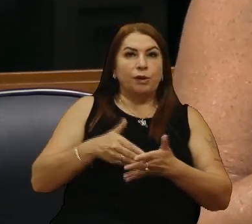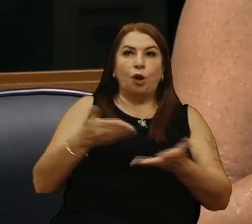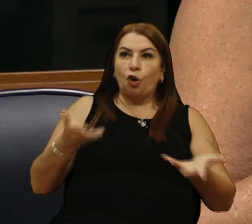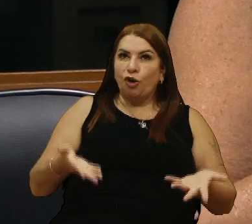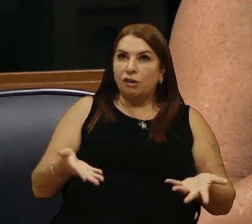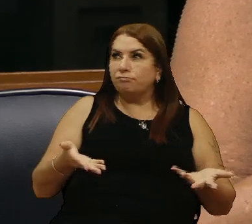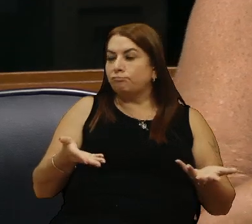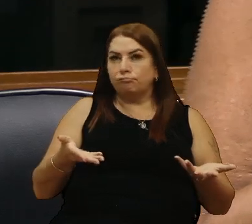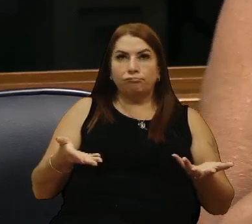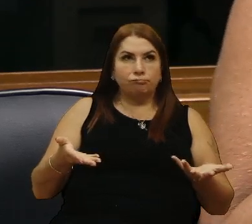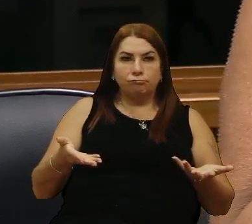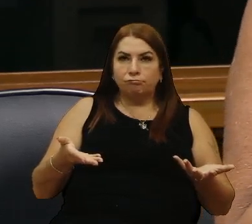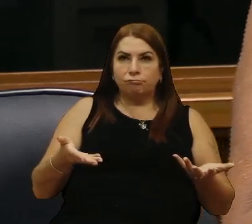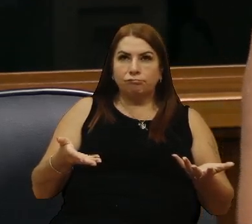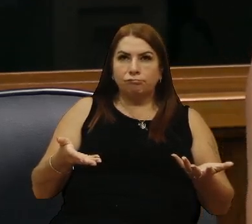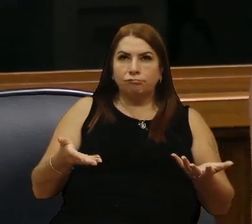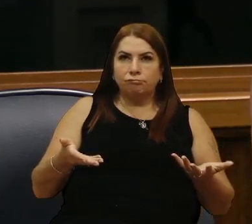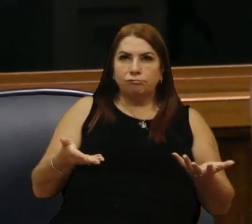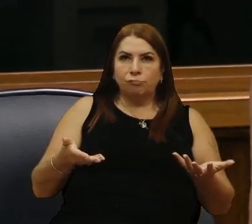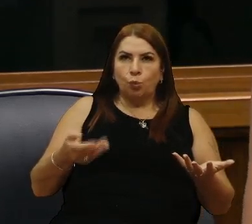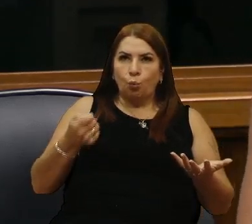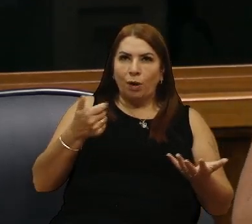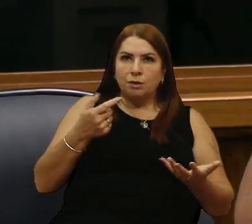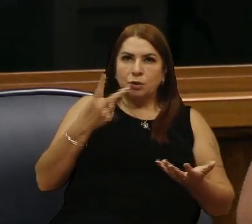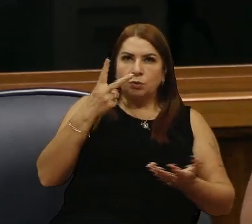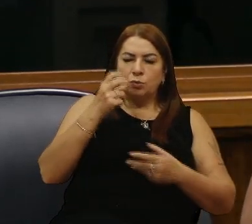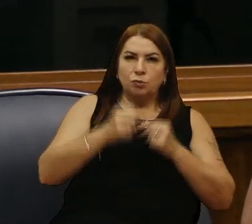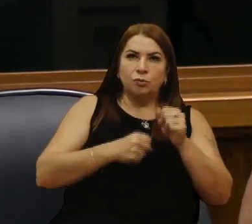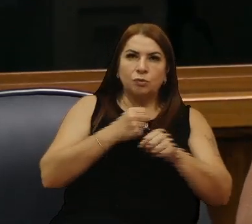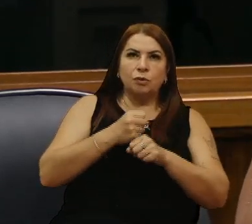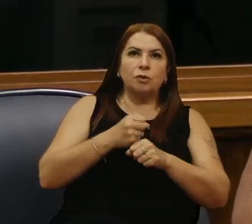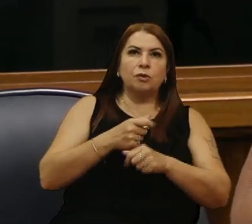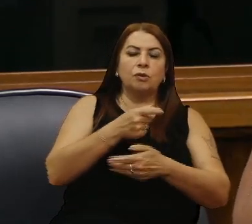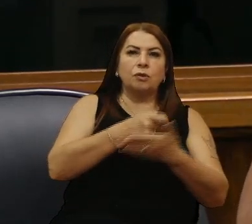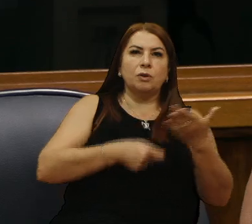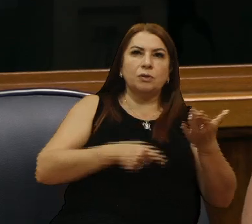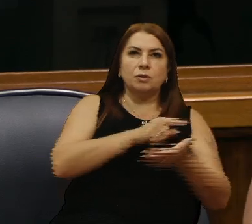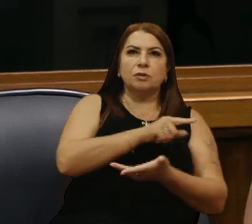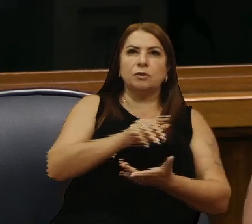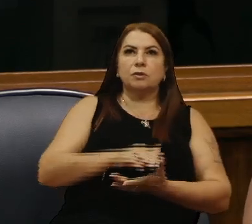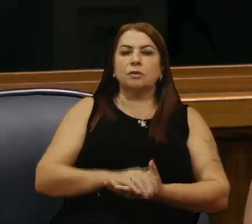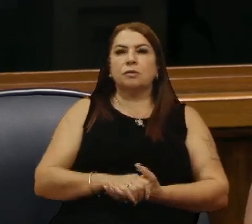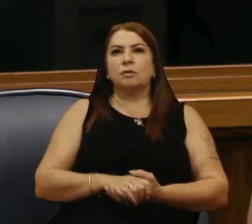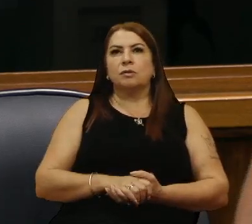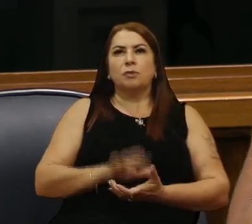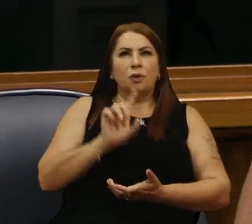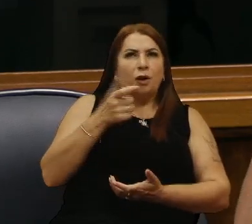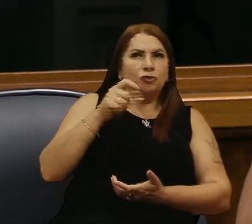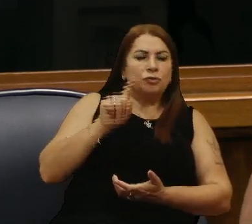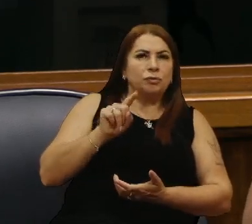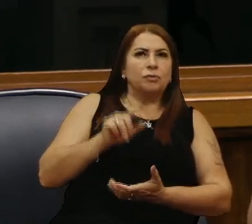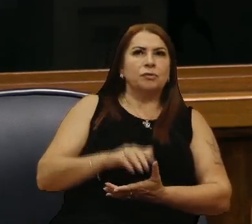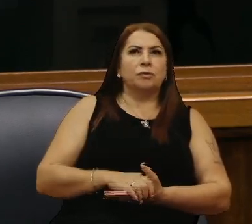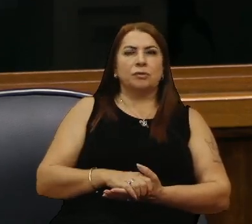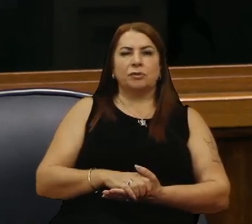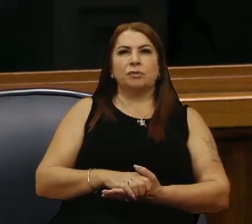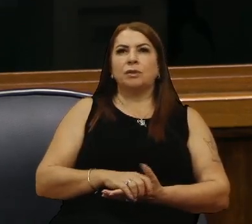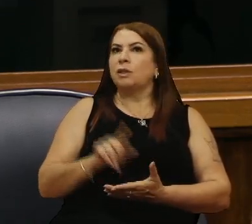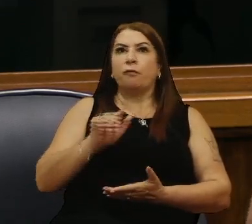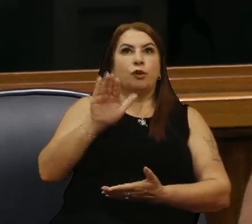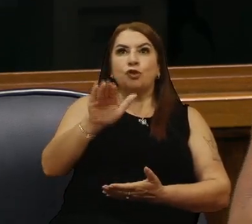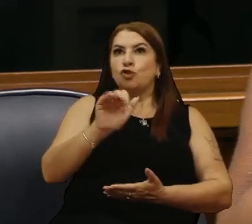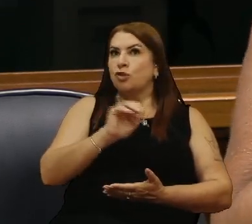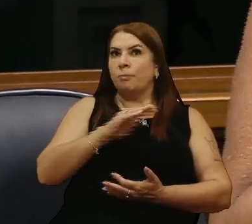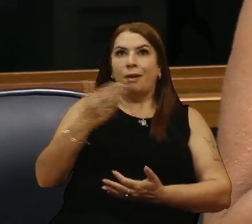agora, acho que já deve fazer quase 2 anos do concurso, não sei, acho que é isso, e não foram